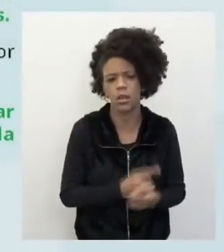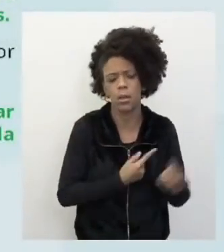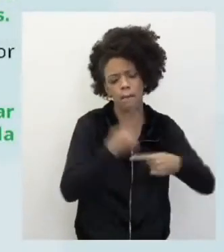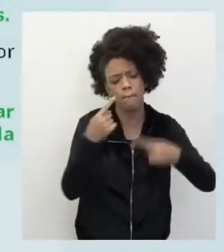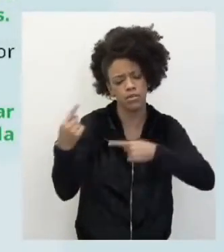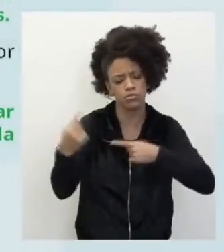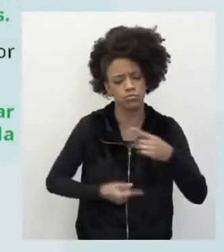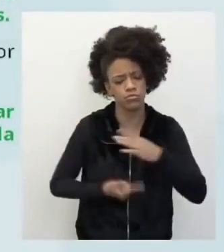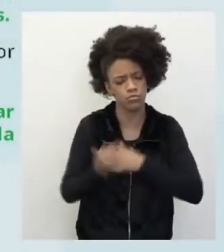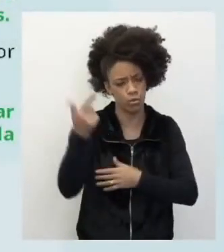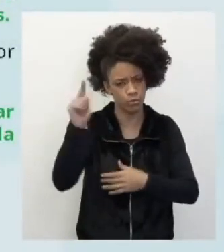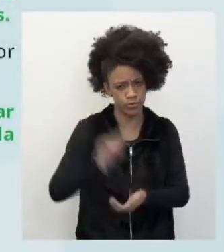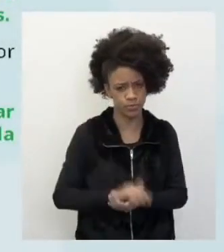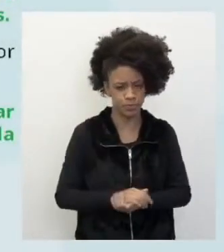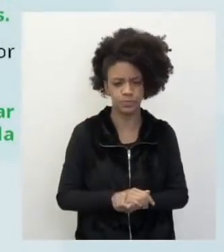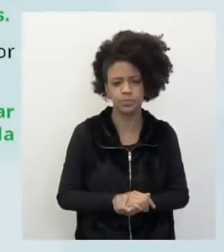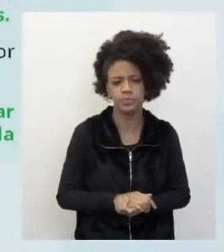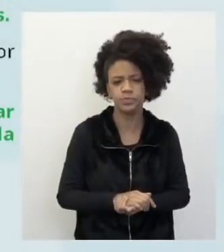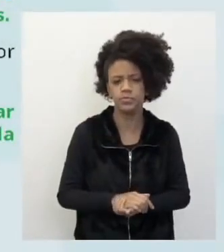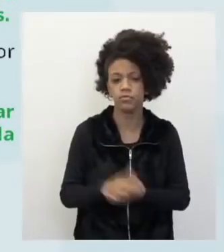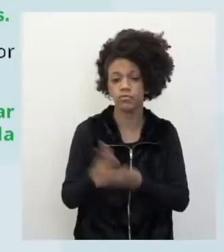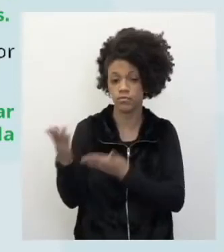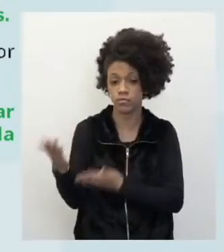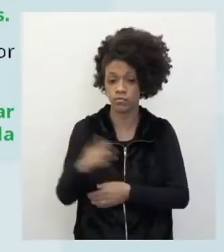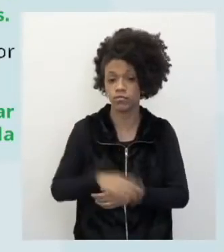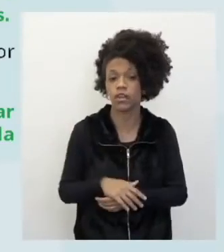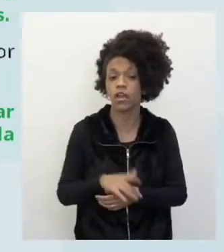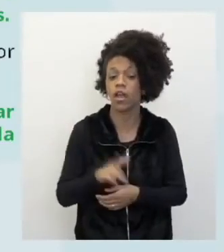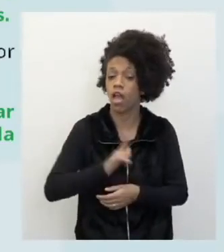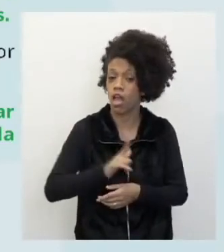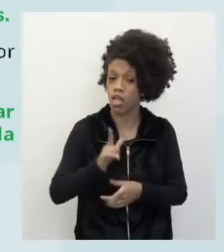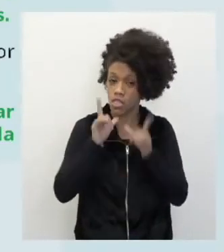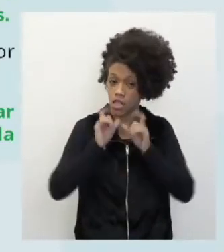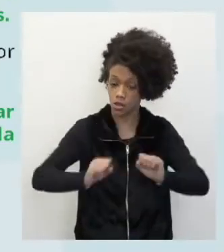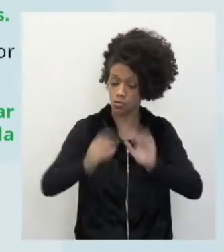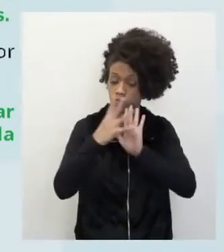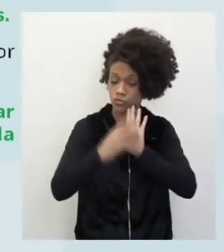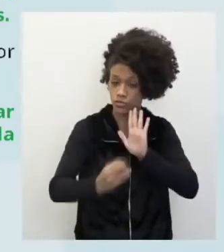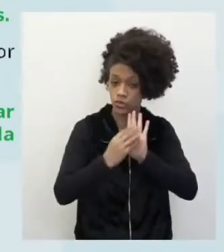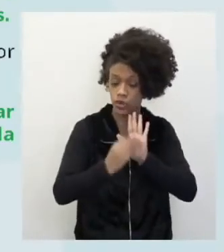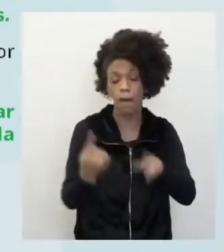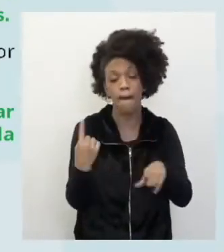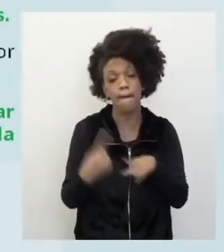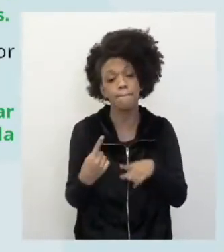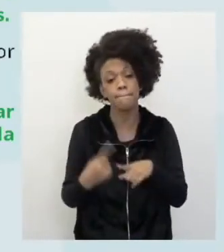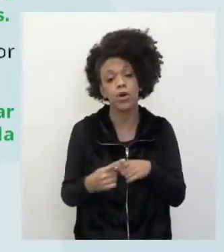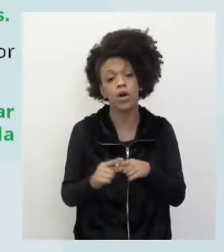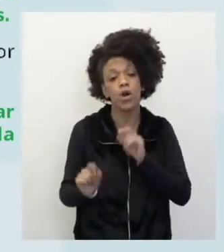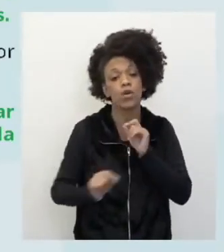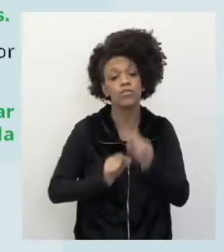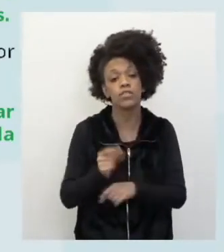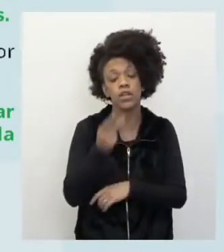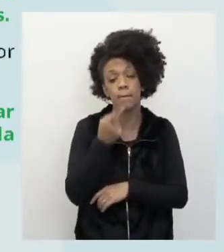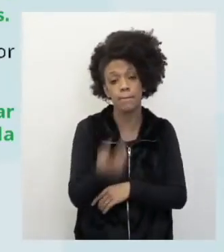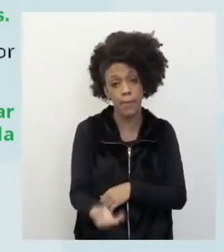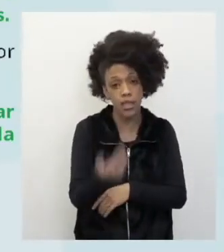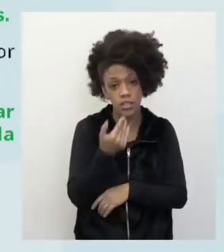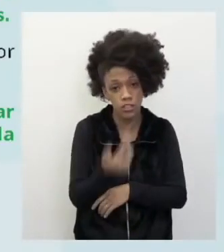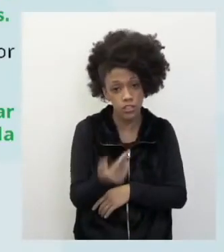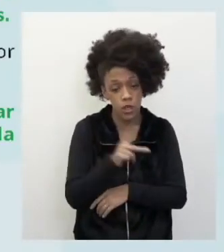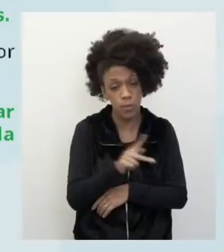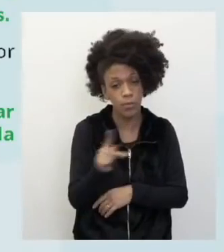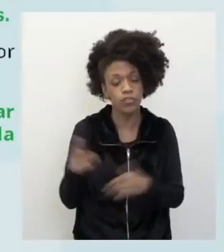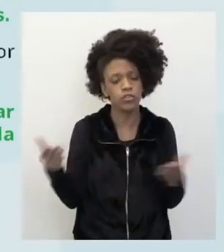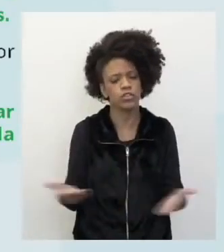adiante outras questões. Olha lá, tem sentido figurado, pois na verdade o que se pede é que o professor incentive seus alunos a serem